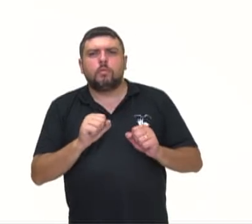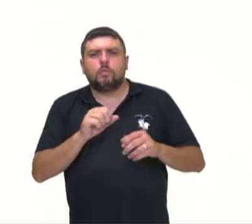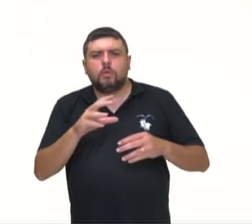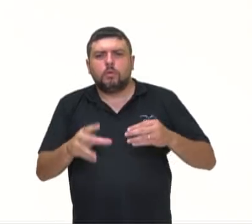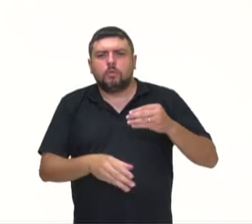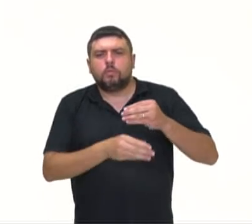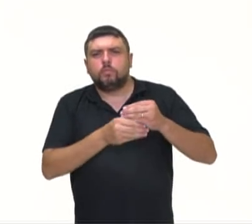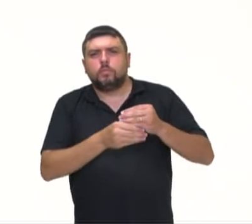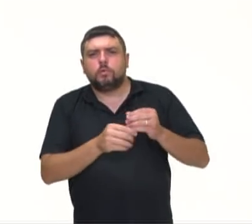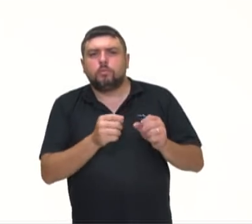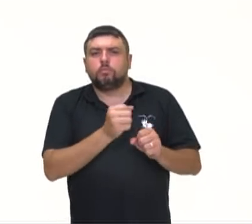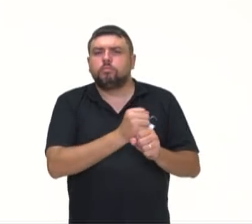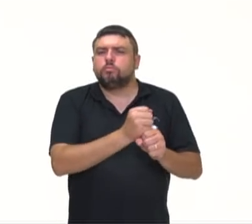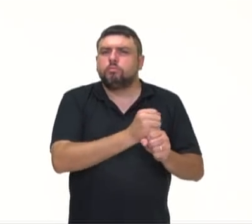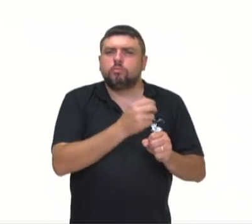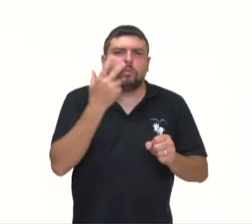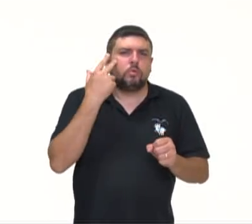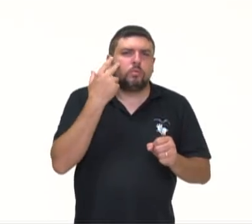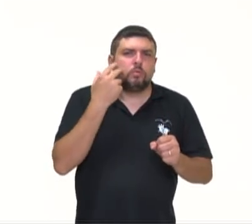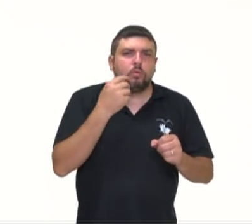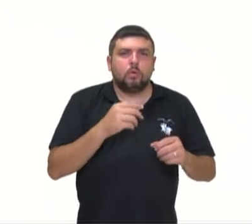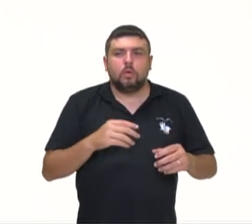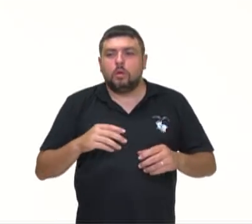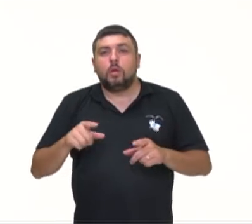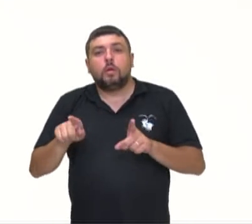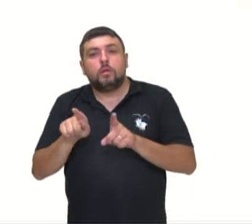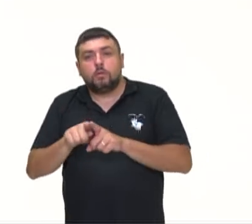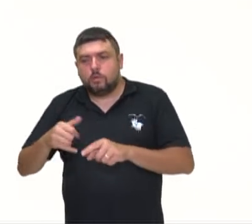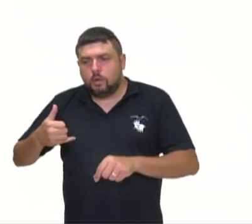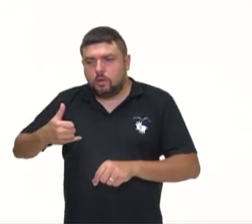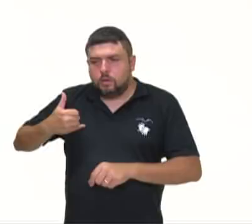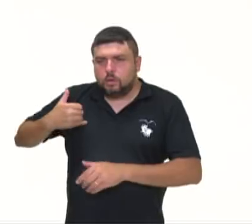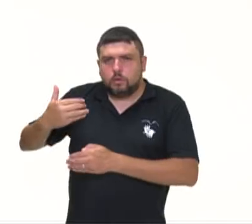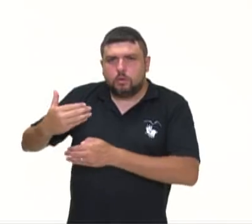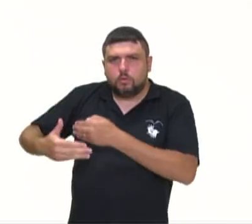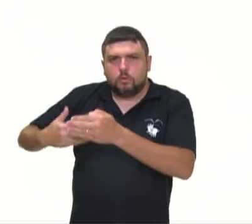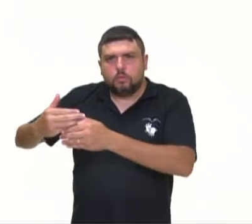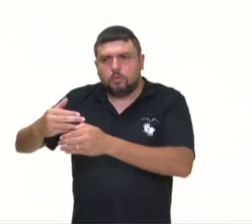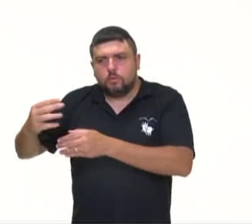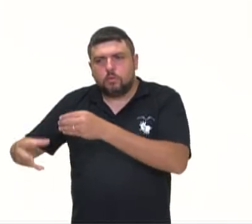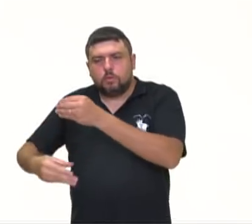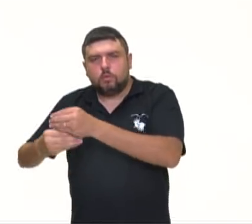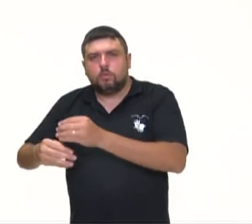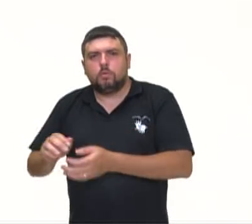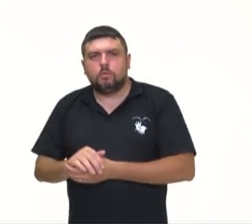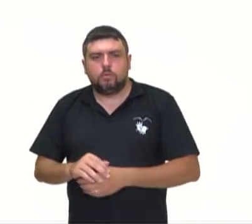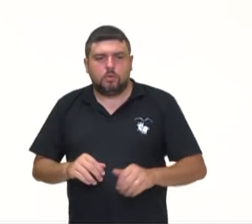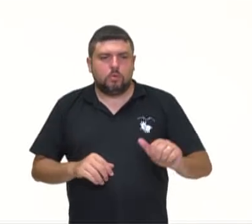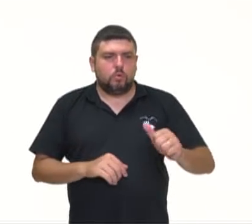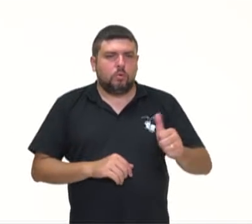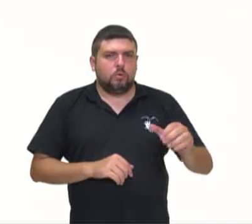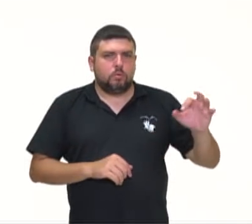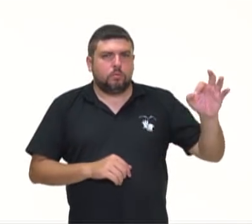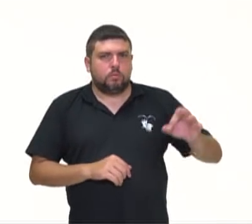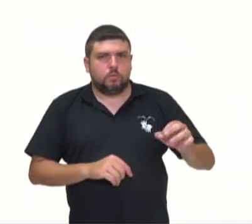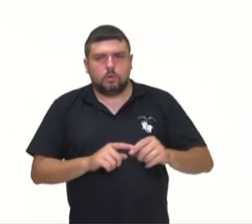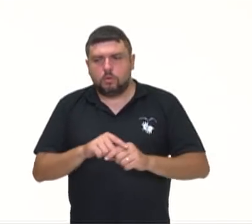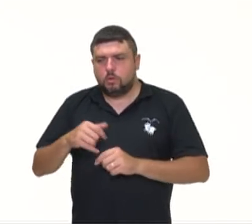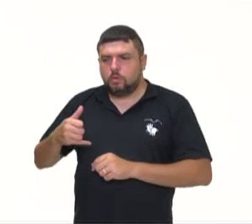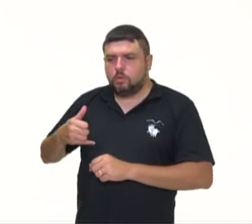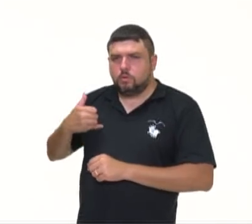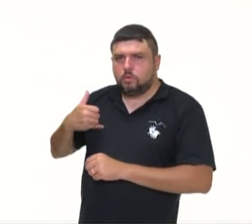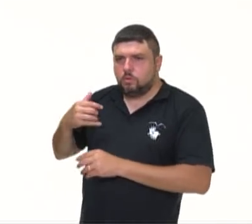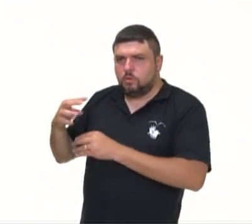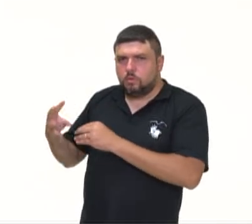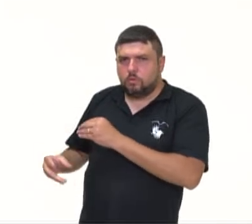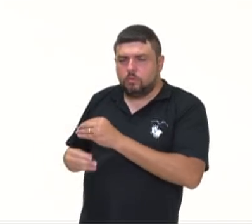reajuste anual e uma por mudança de idade. Se o reajuste anual é de 11% e o reajuste de faixa